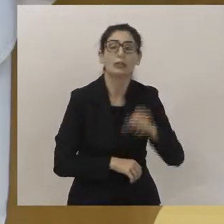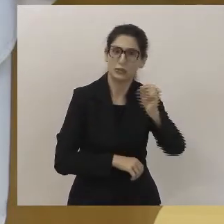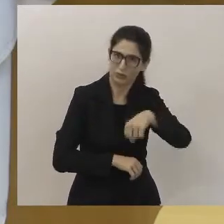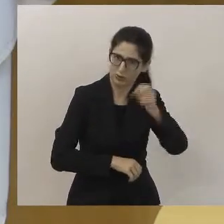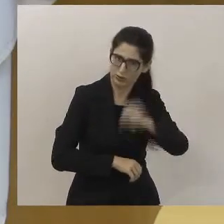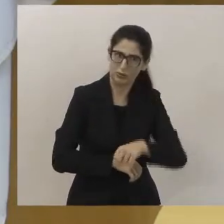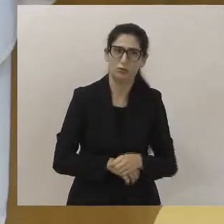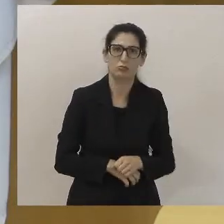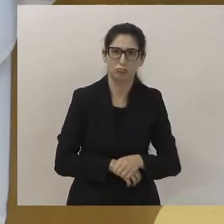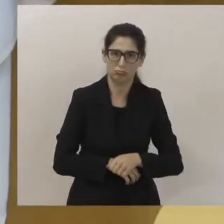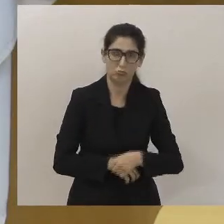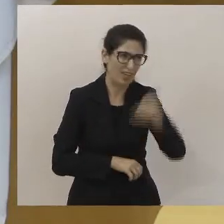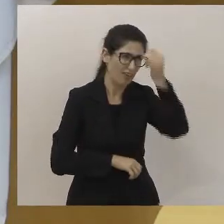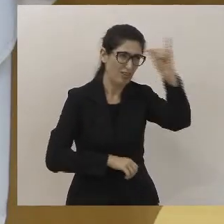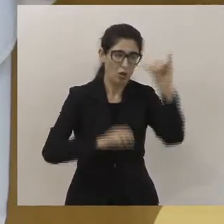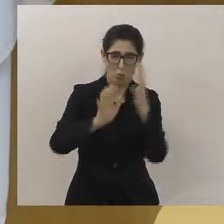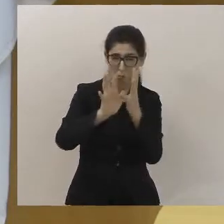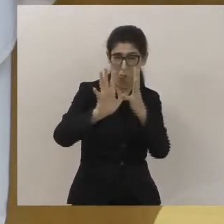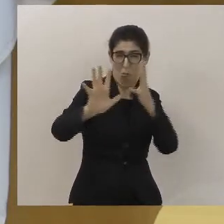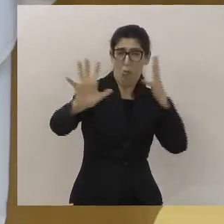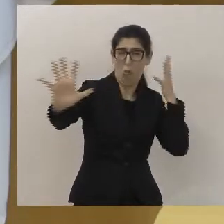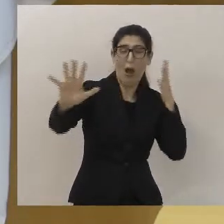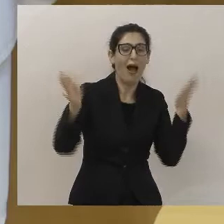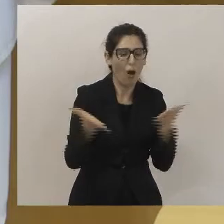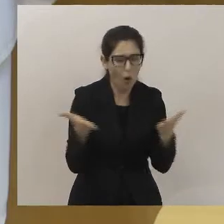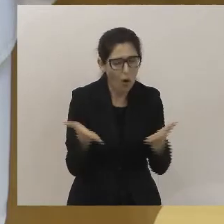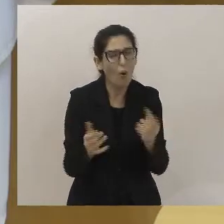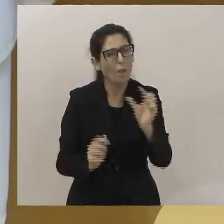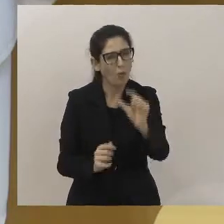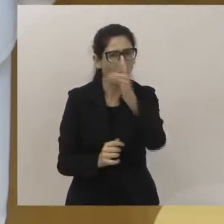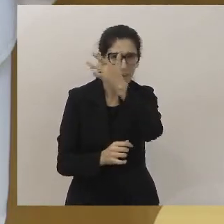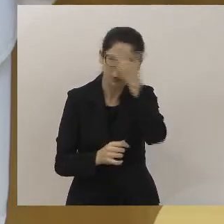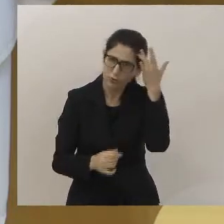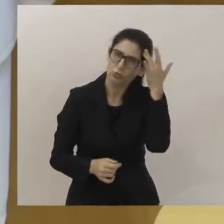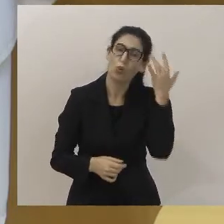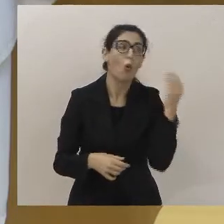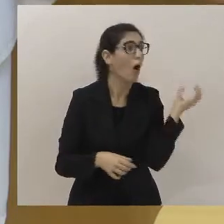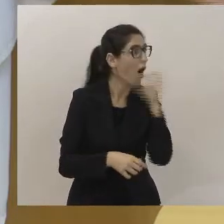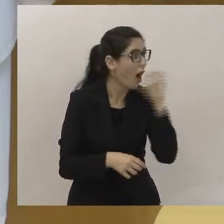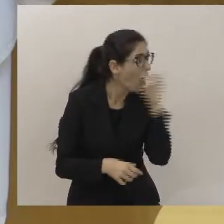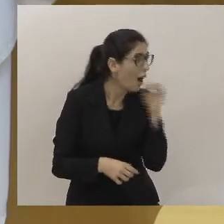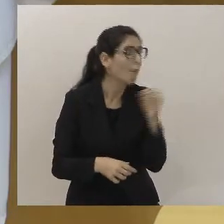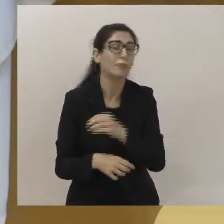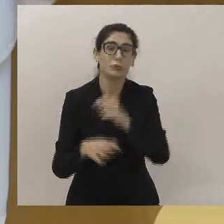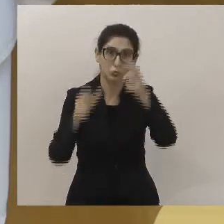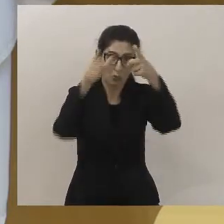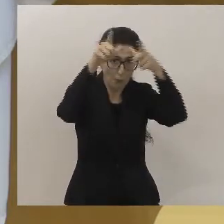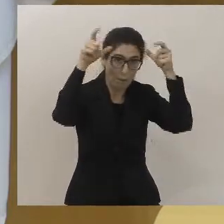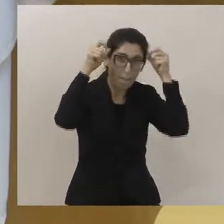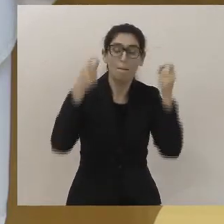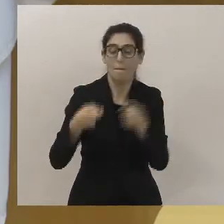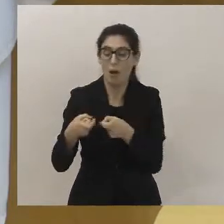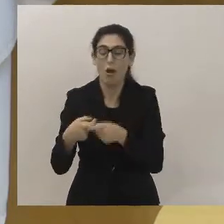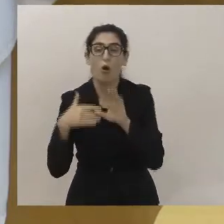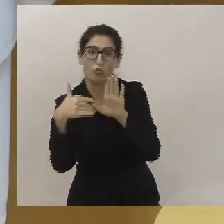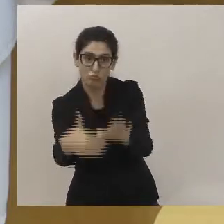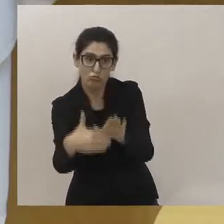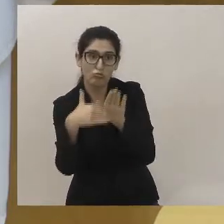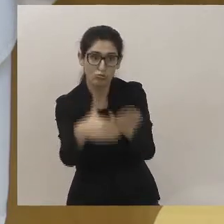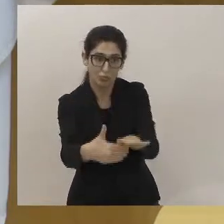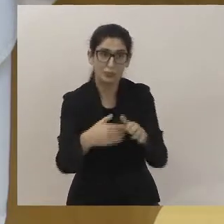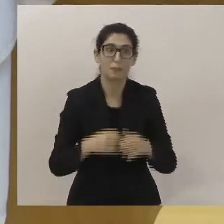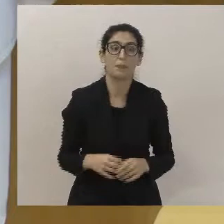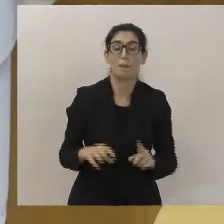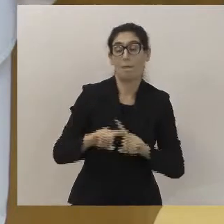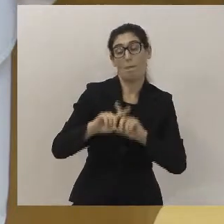reconheço alguns avanços mas o que está aqui muito pouco falei hoje o pronto socorro que me parece também que vai acabar